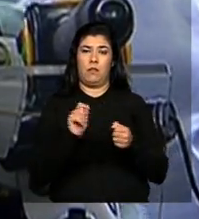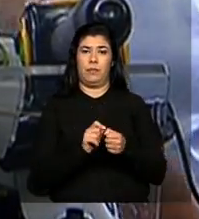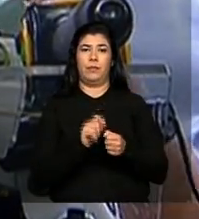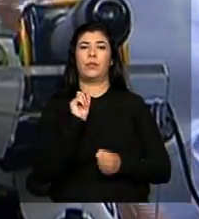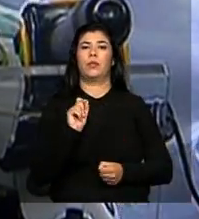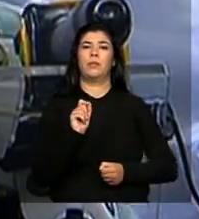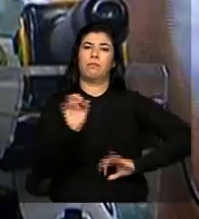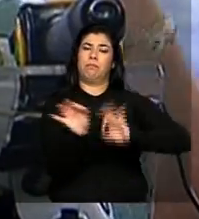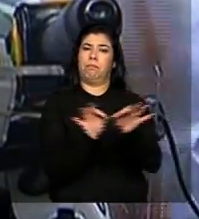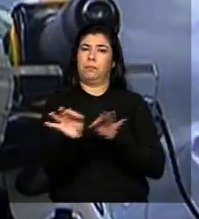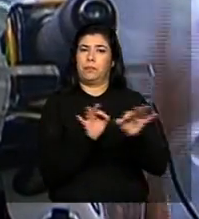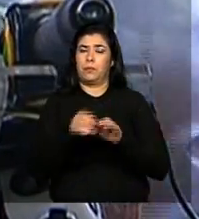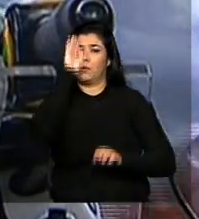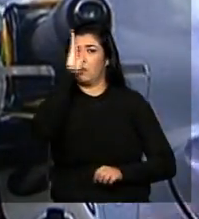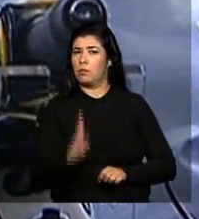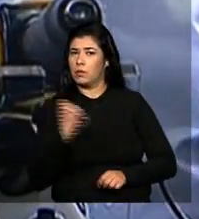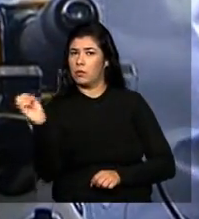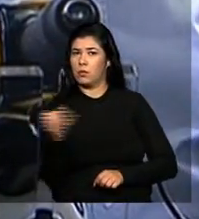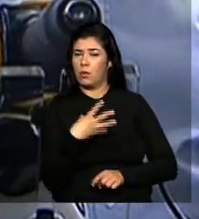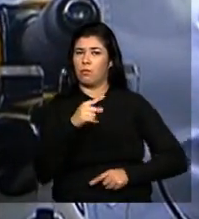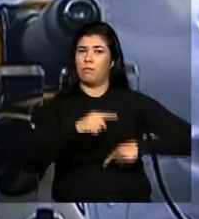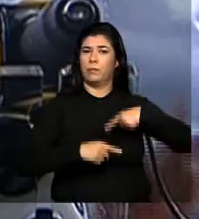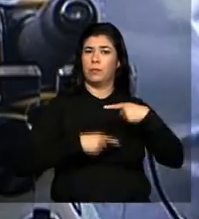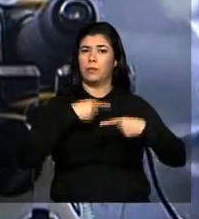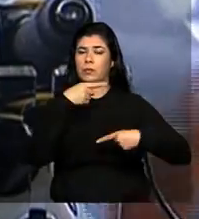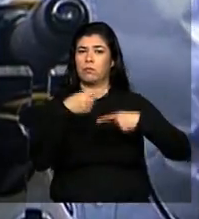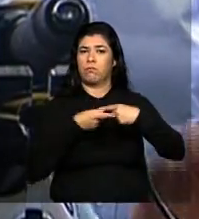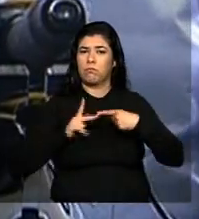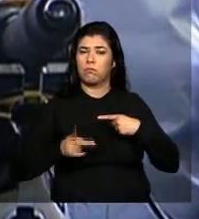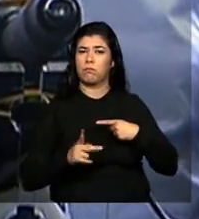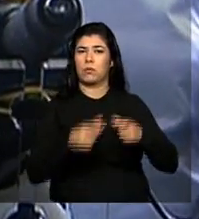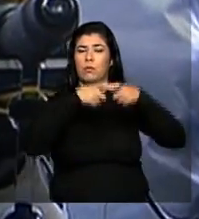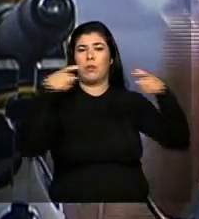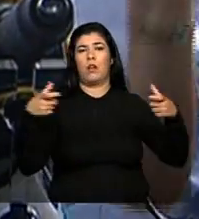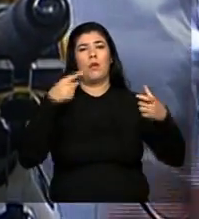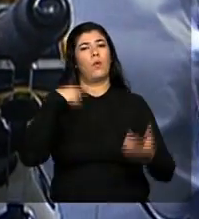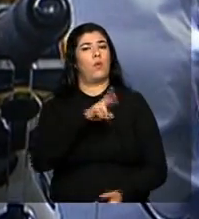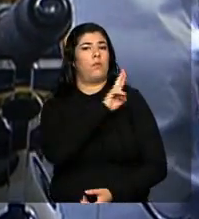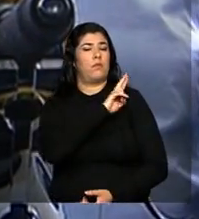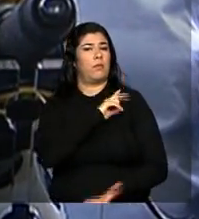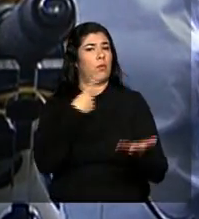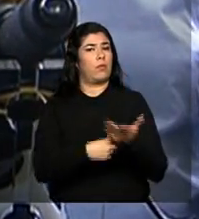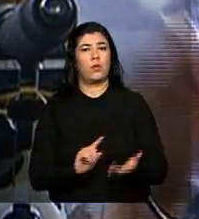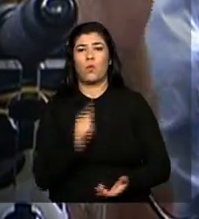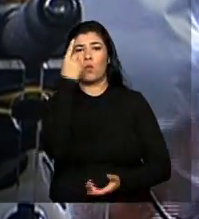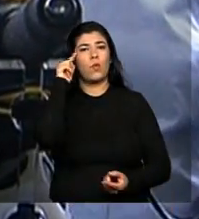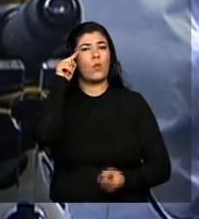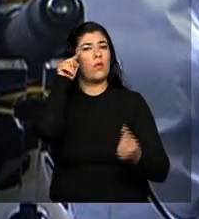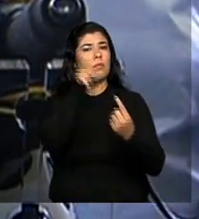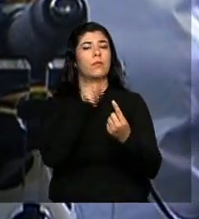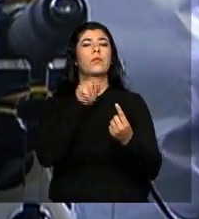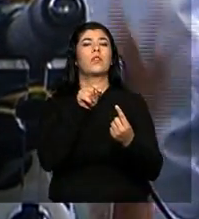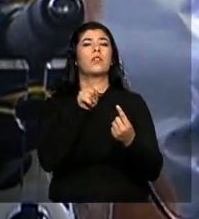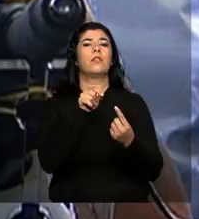seguinte: preparando o Brasil para o novo ciclo de crescimento. O nosso compromisso é um só: é emprego, é